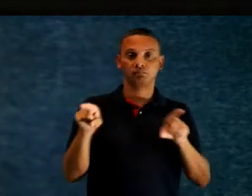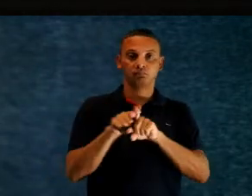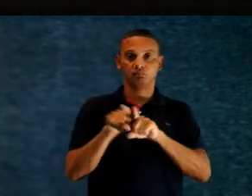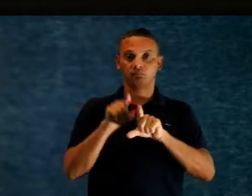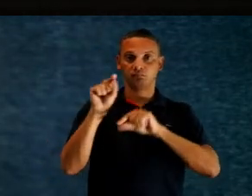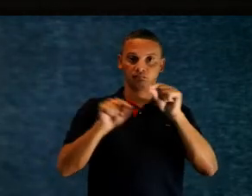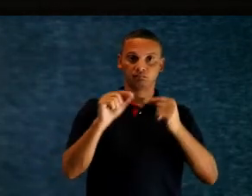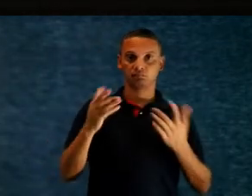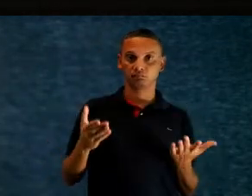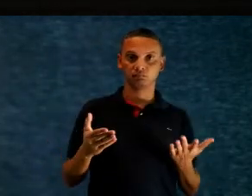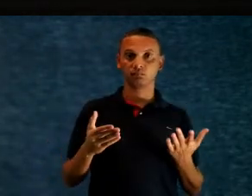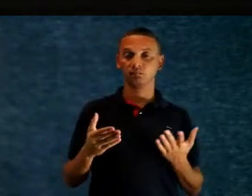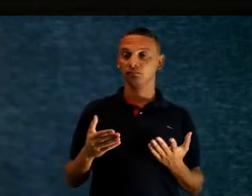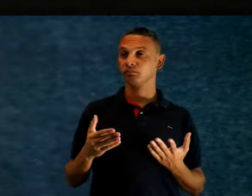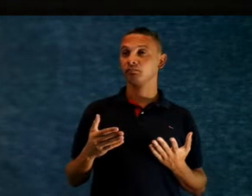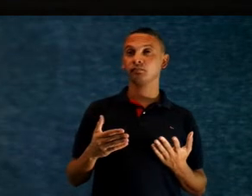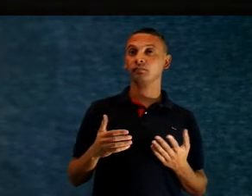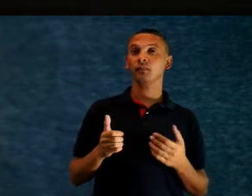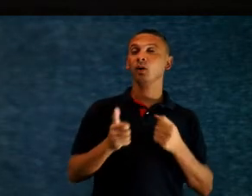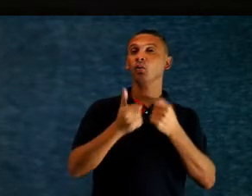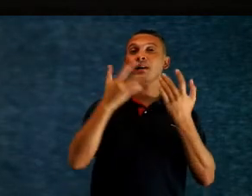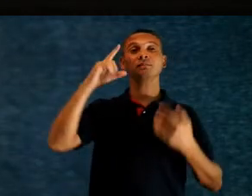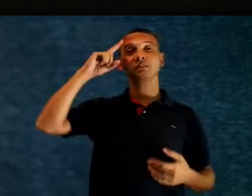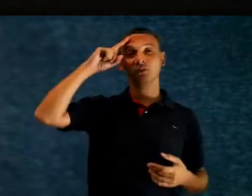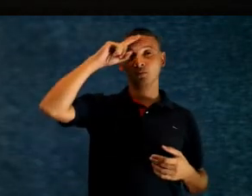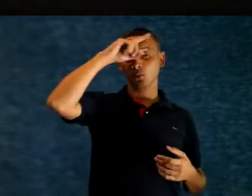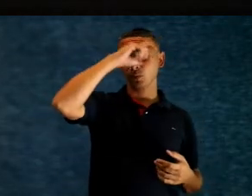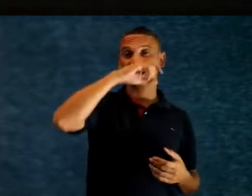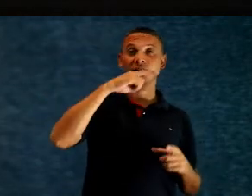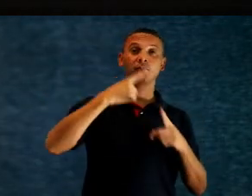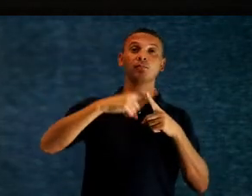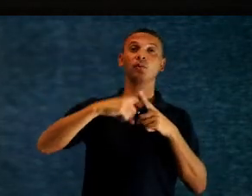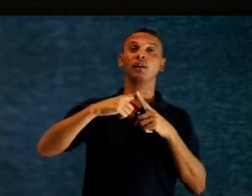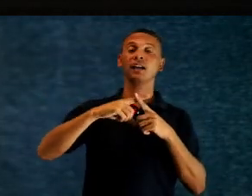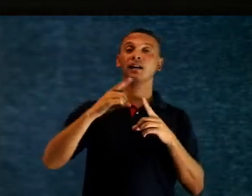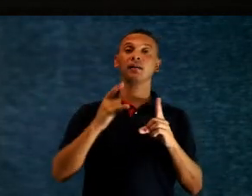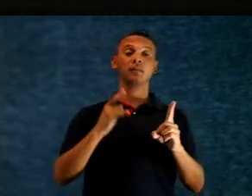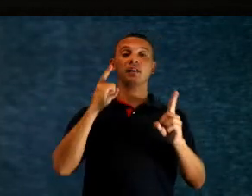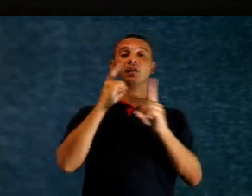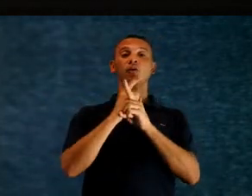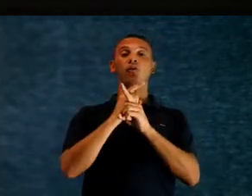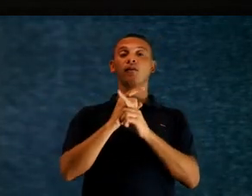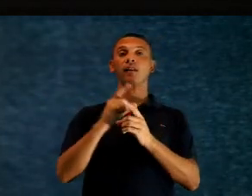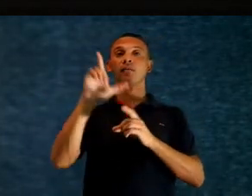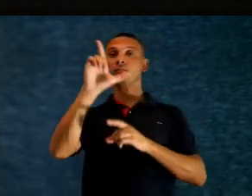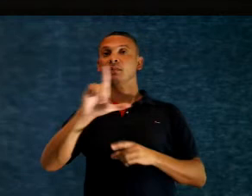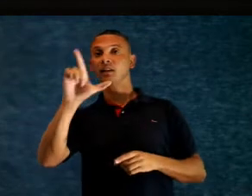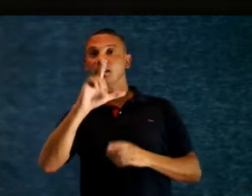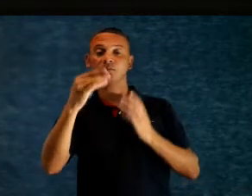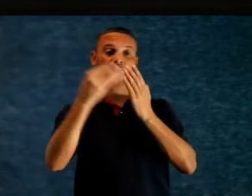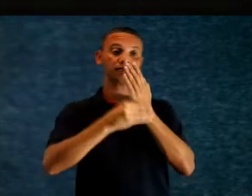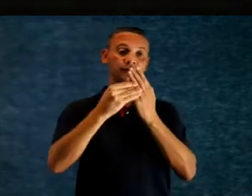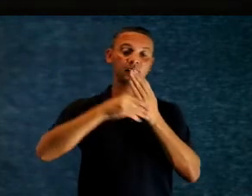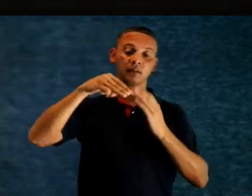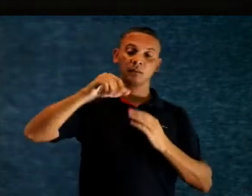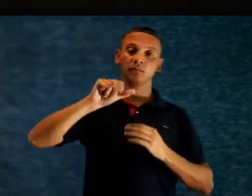não é oferecido não é visto, não é apreciado, né? Então, como propagar Maria Julieta? Né? Sim, sim.